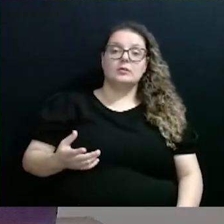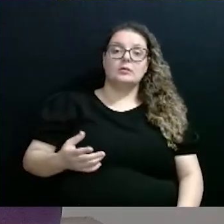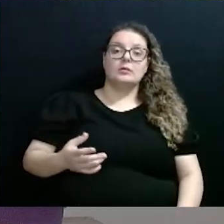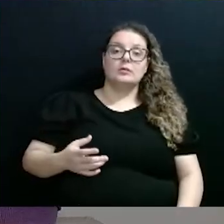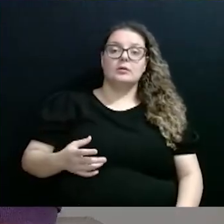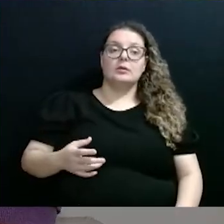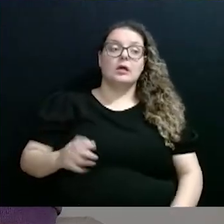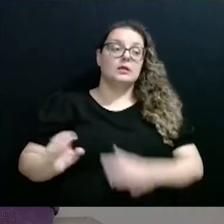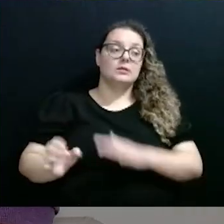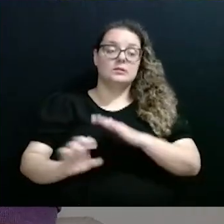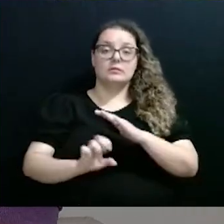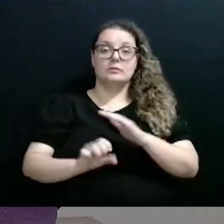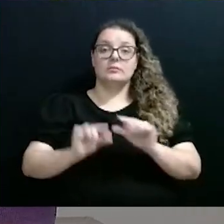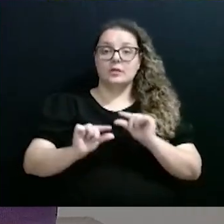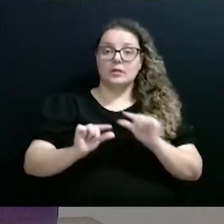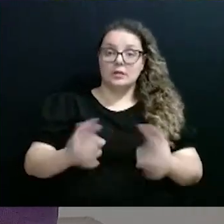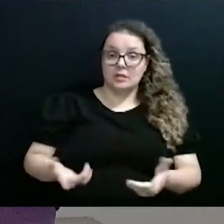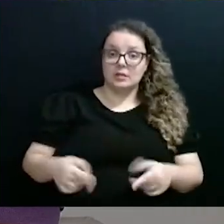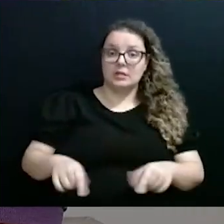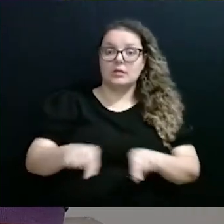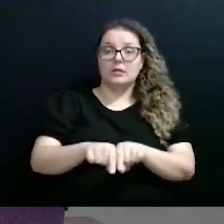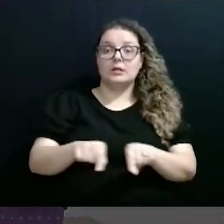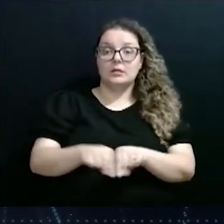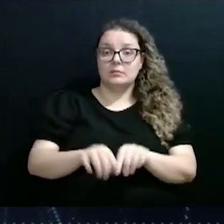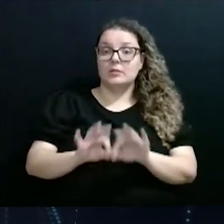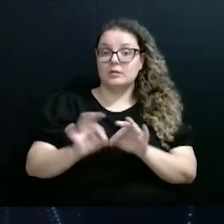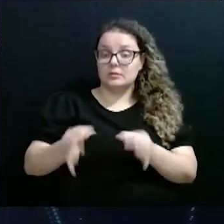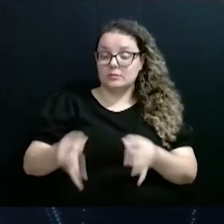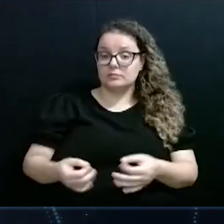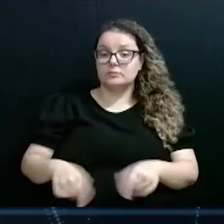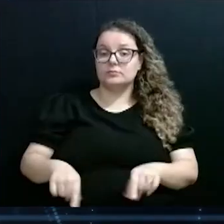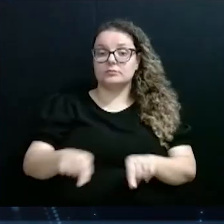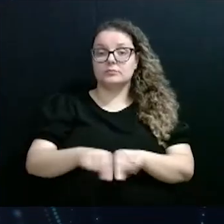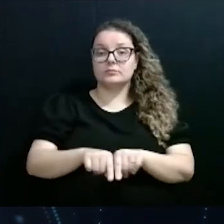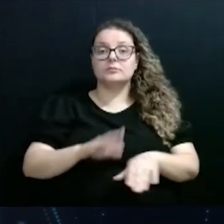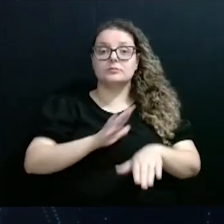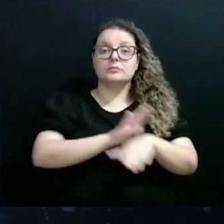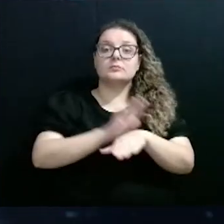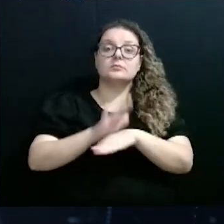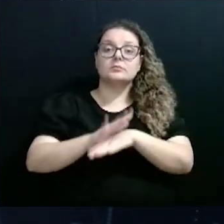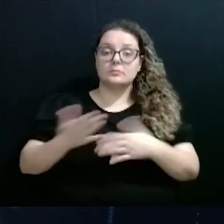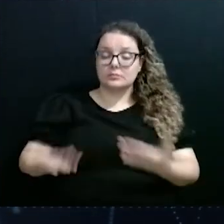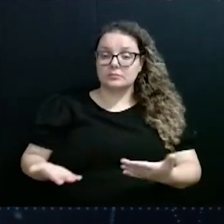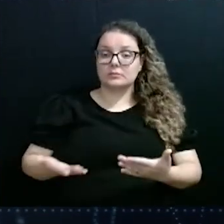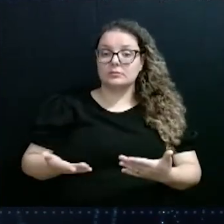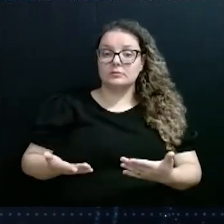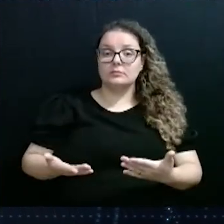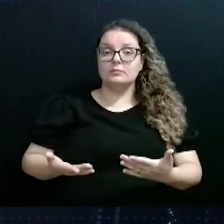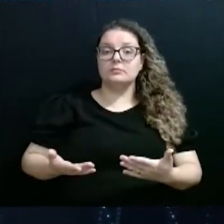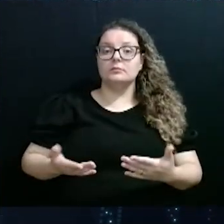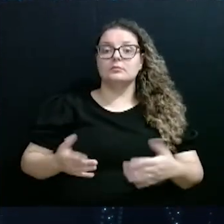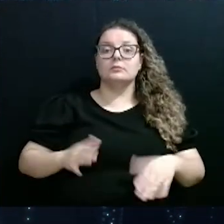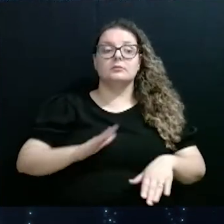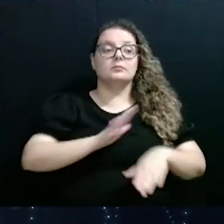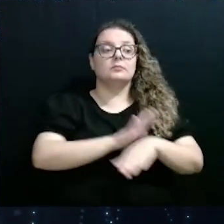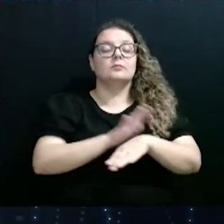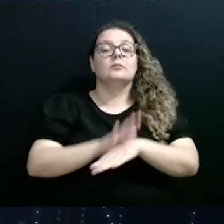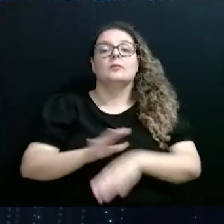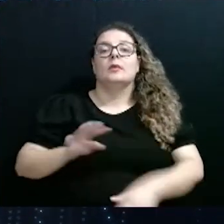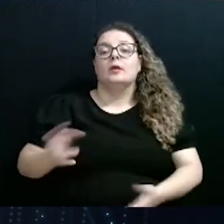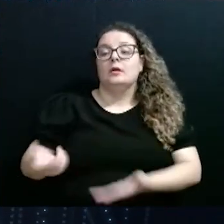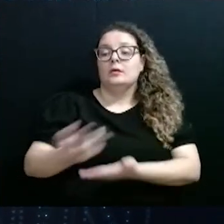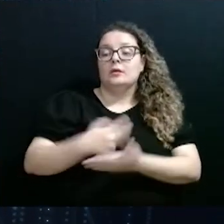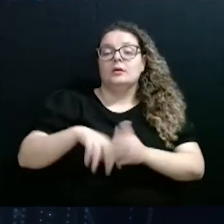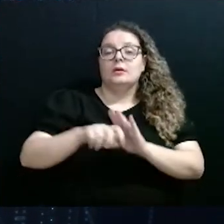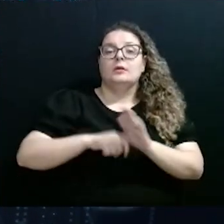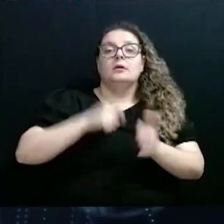as empresas, pequenas empresas que também estão no Simples, que também contribuem com o PIS, então são contribuições, são tributos